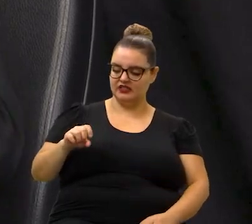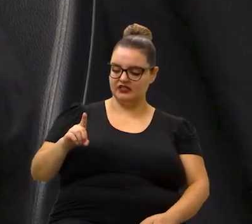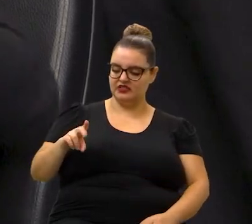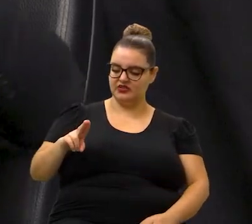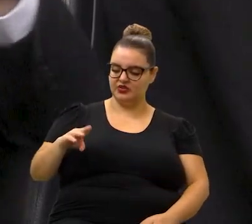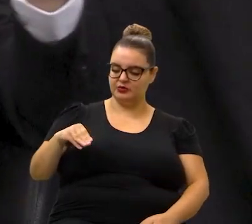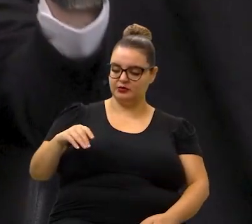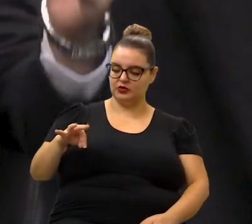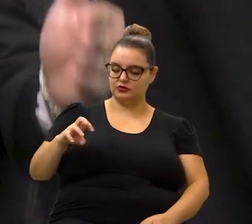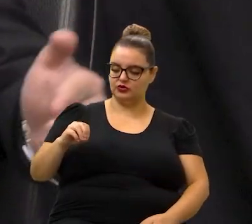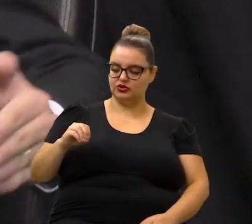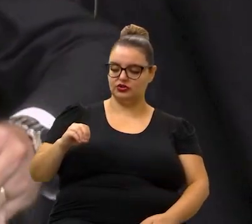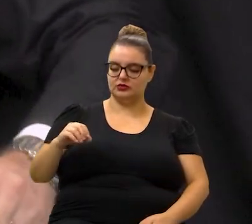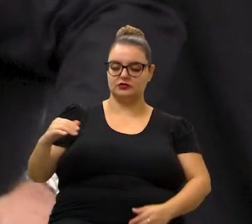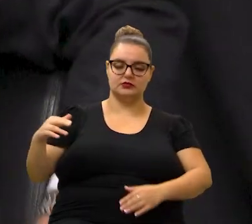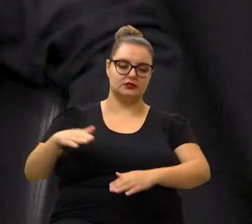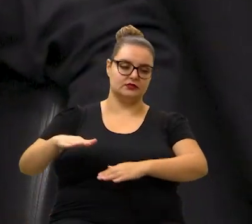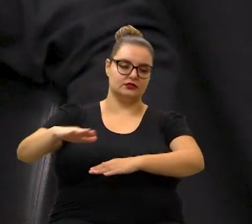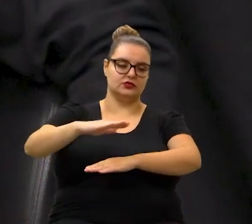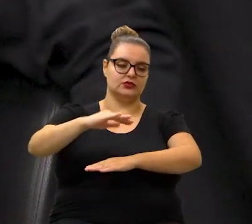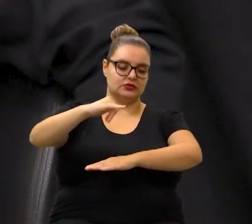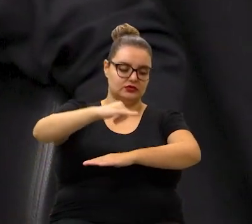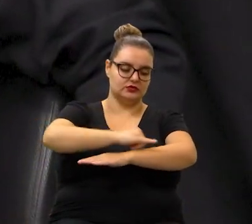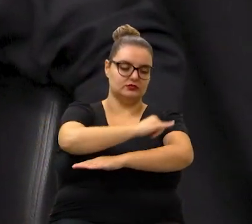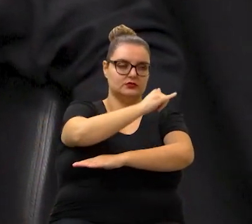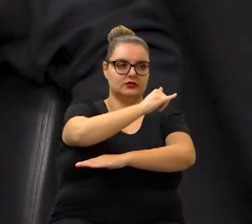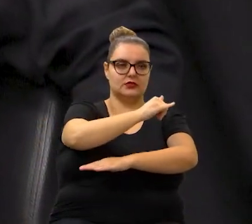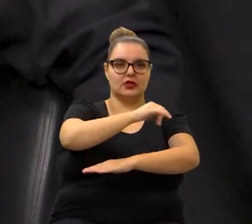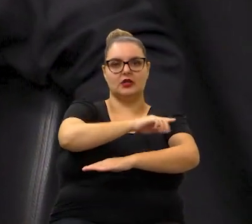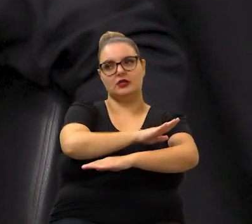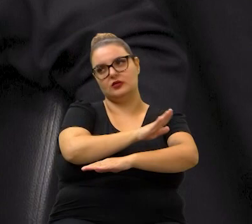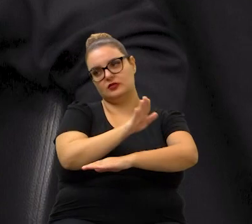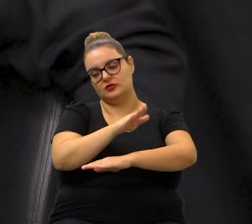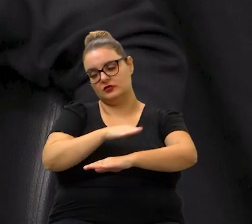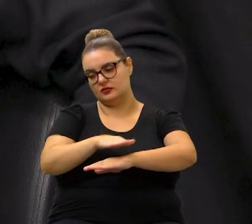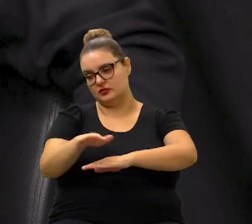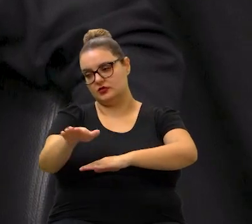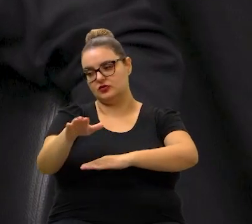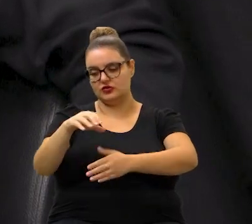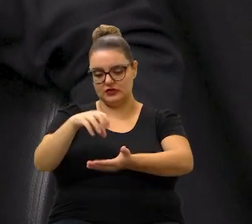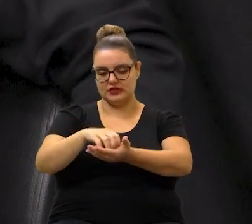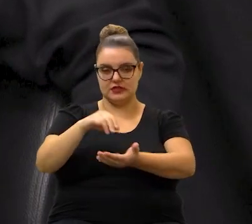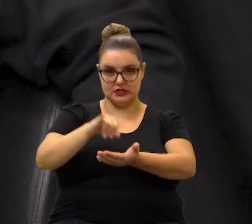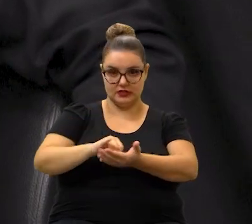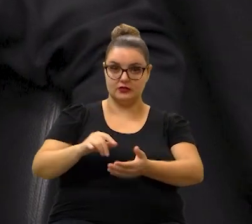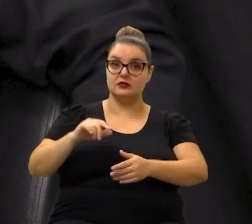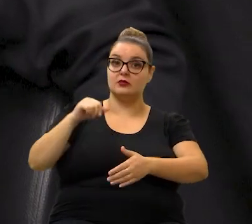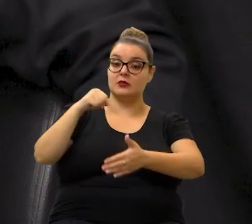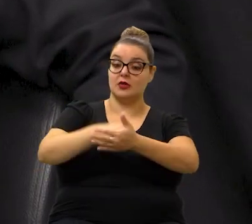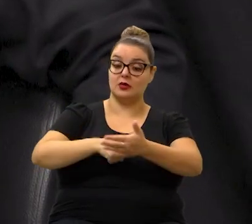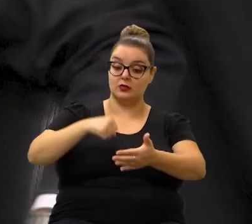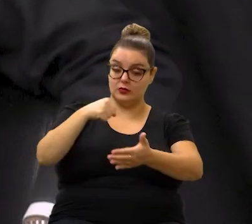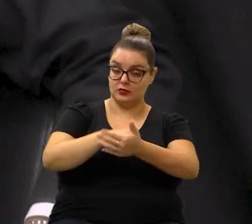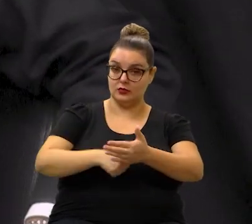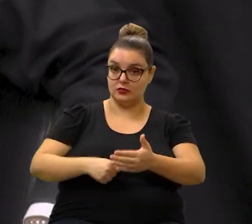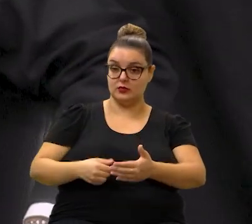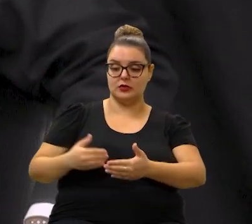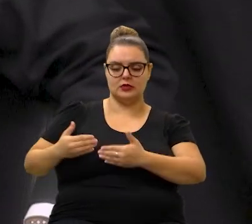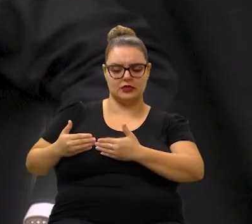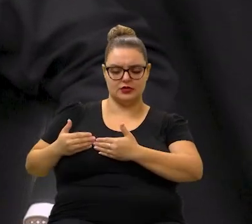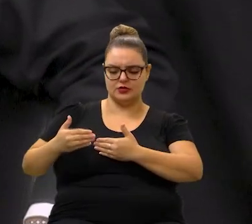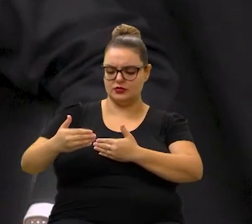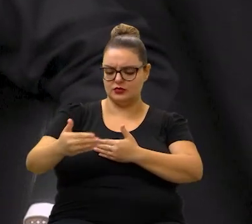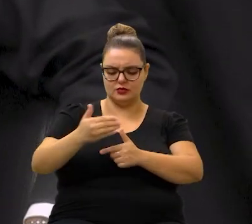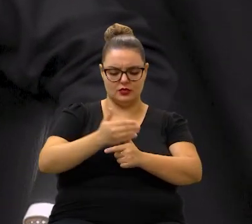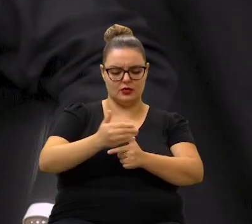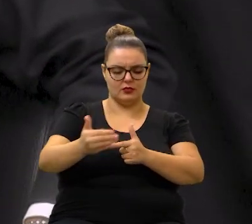aeroporto de Viracopos e que utiliza a rodovia San zumbão para ir pro centro para ir pro seu trabalho então é uma luta que nós travamos desde o início